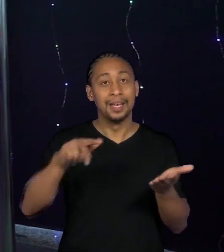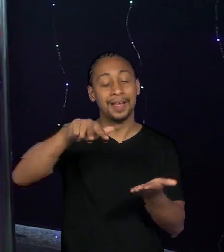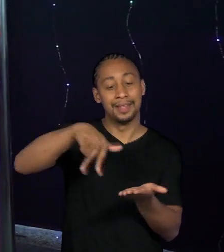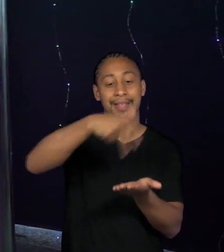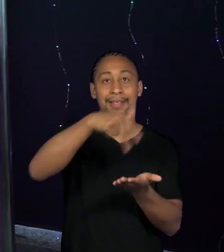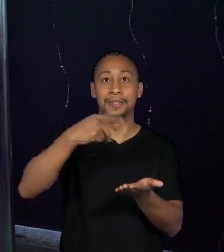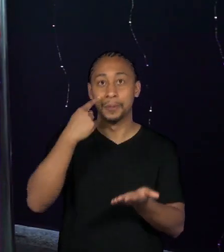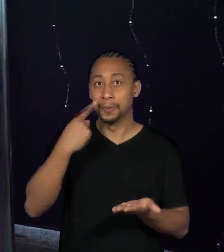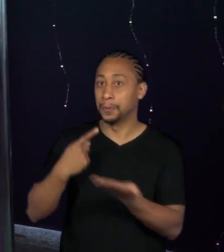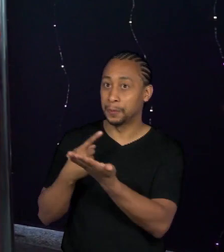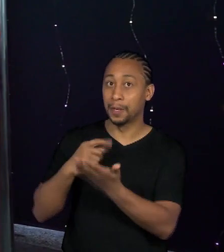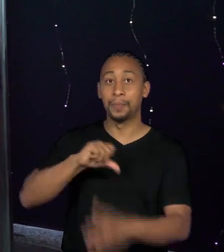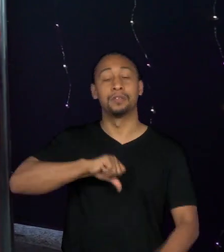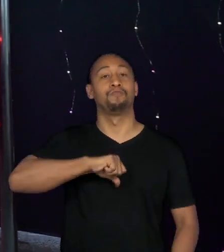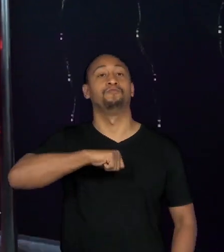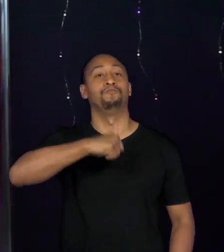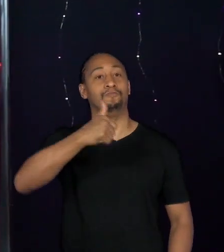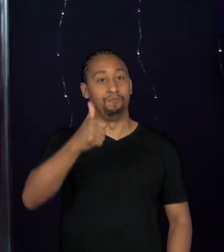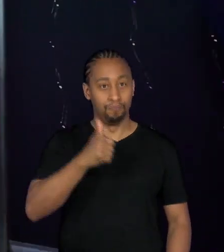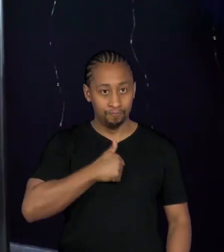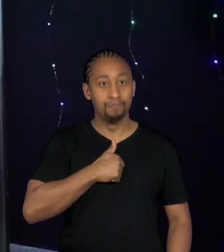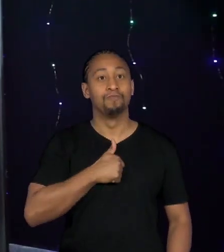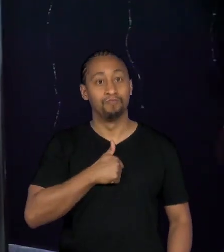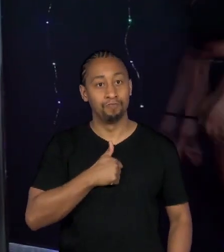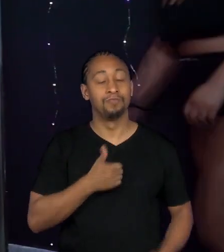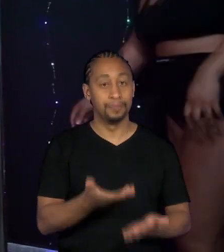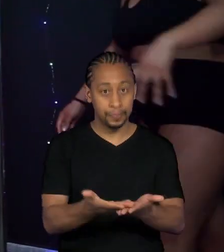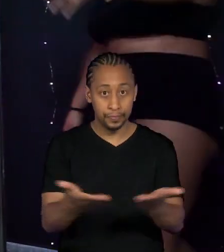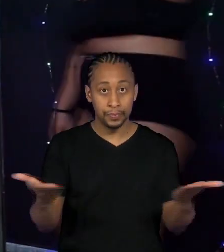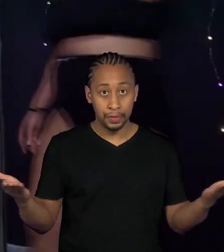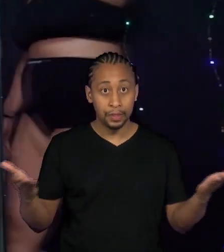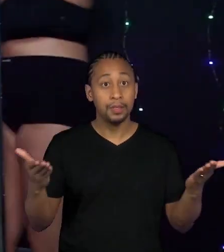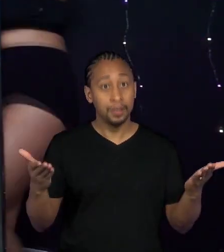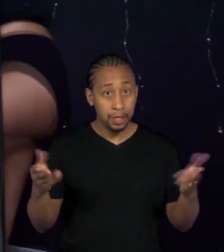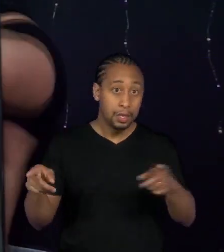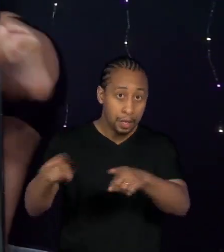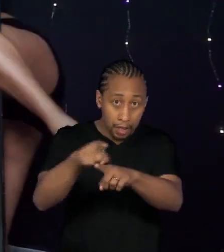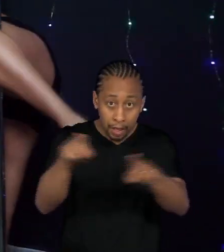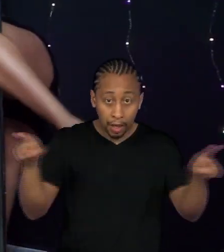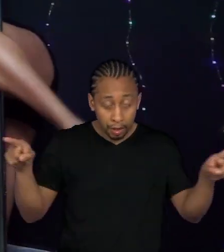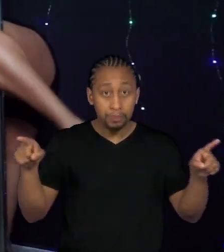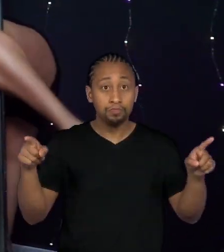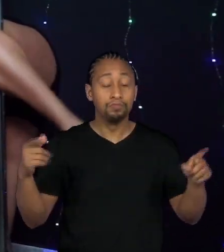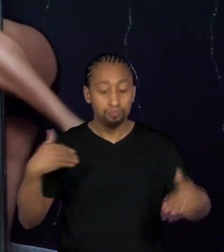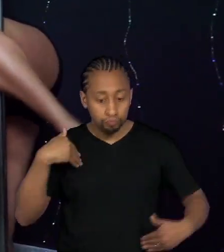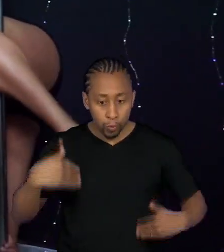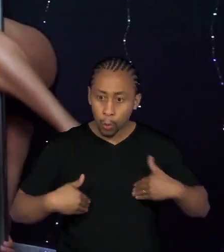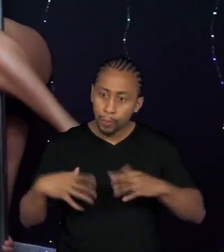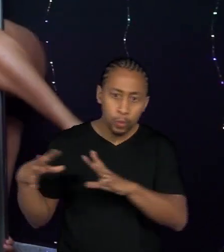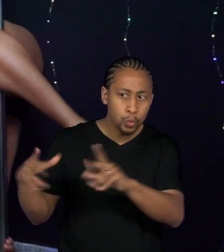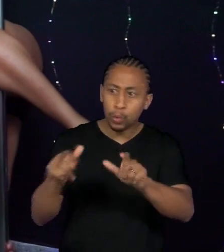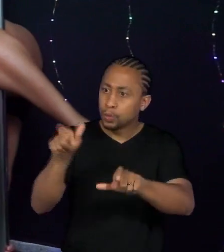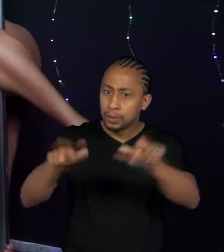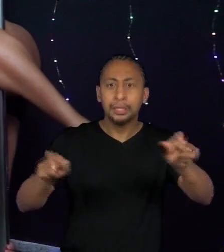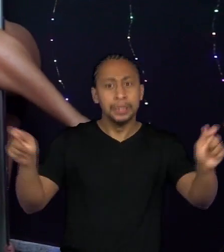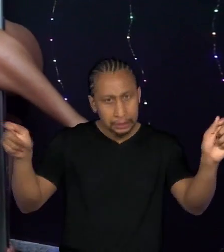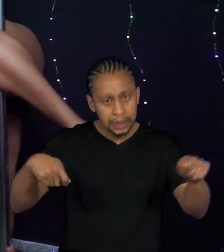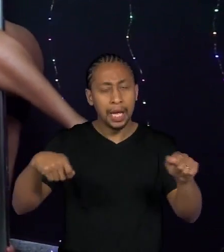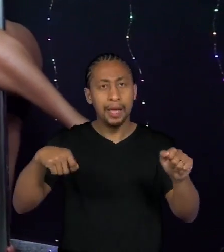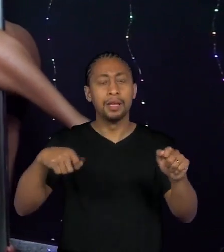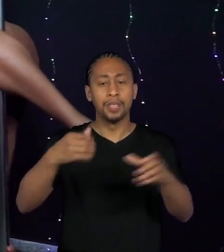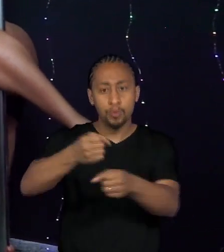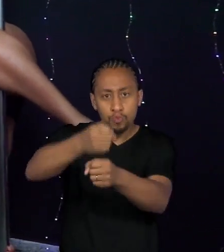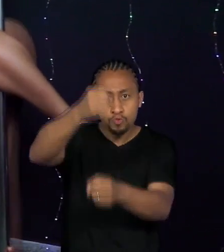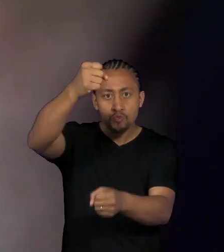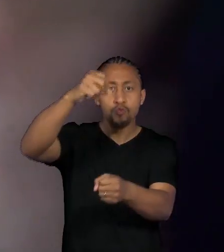a aumentar a autoestima delas e verem que todos os corpos são corpos para fazer o polidense,